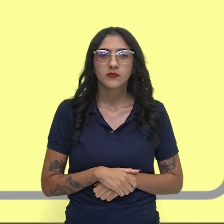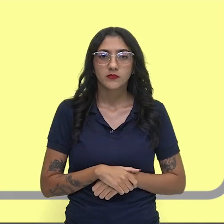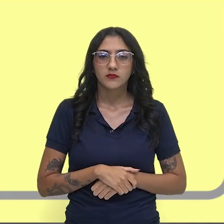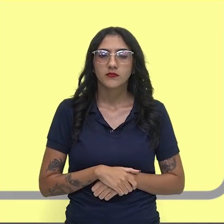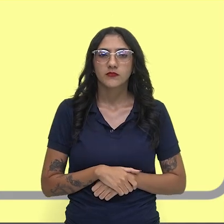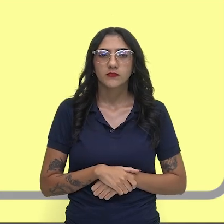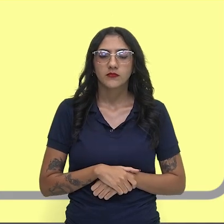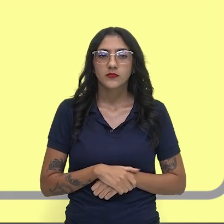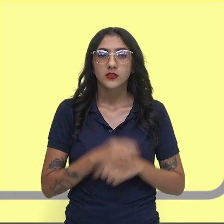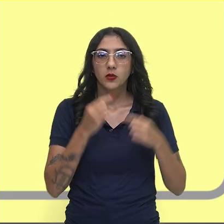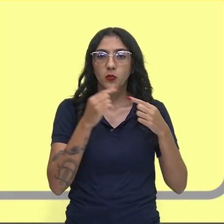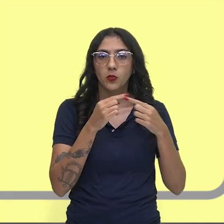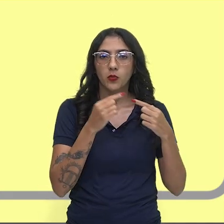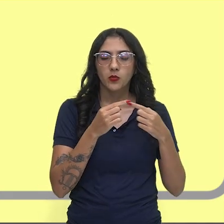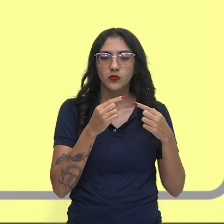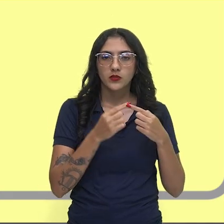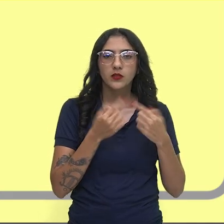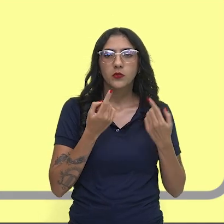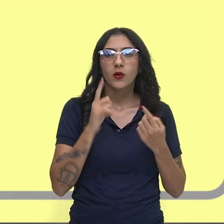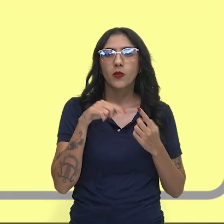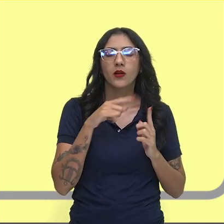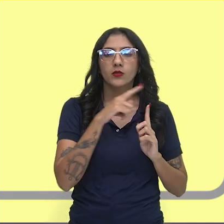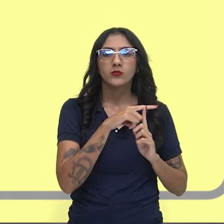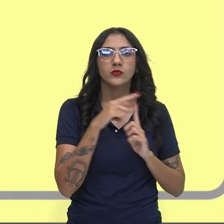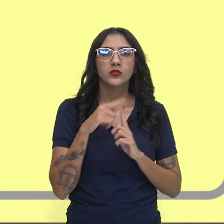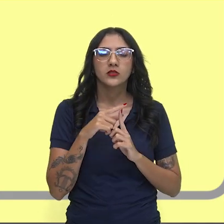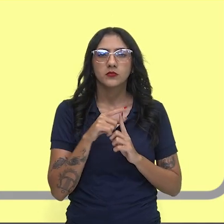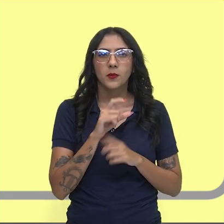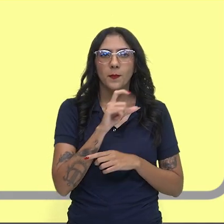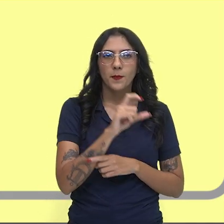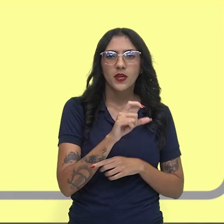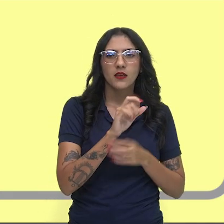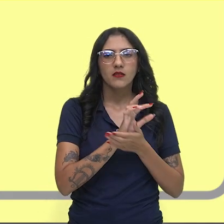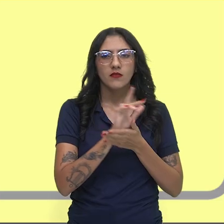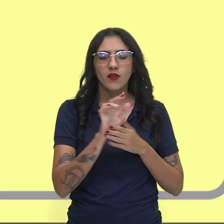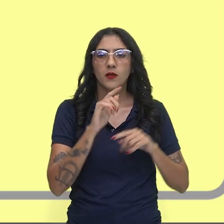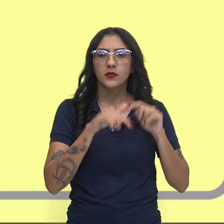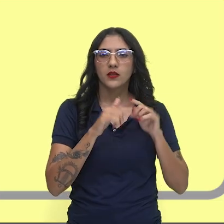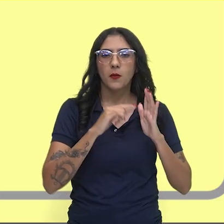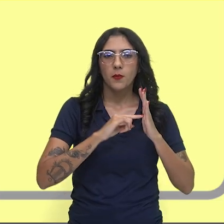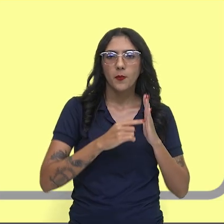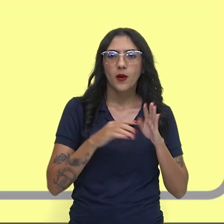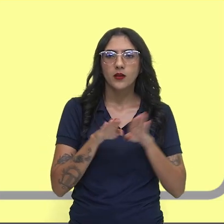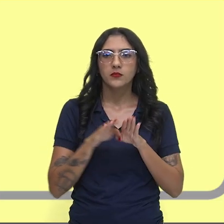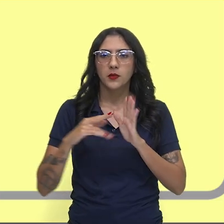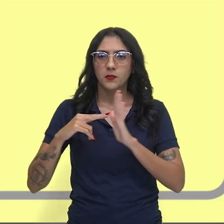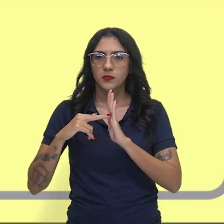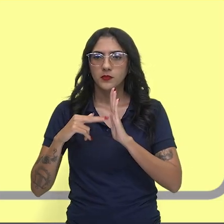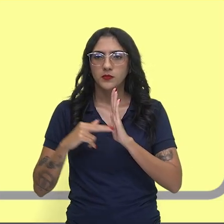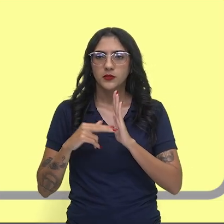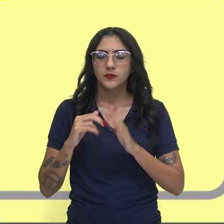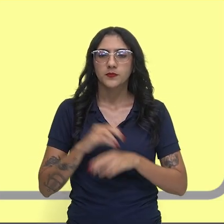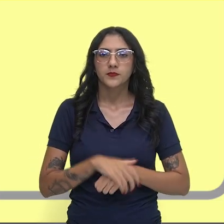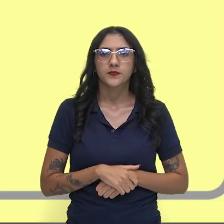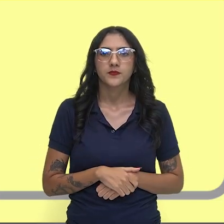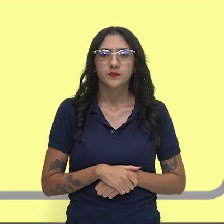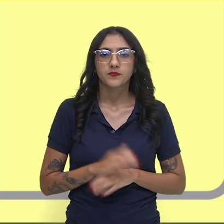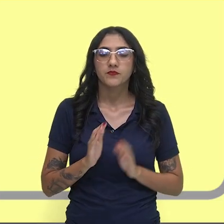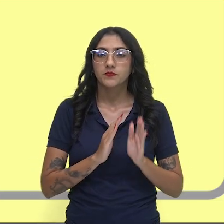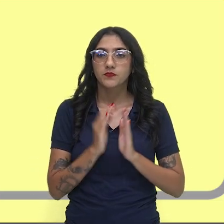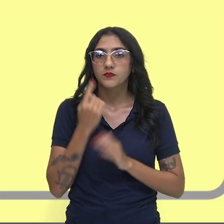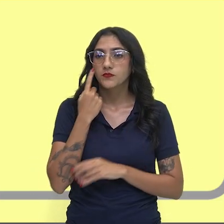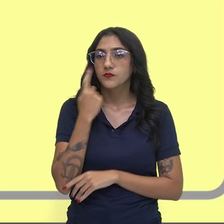que envolve essa fonte, não esqueçam, pilha, gerador e a tomada de resistência. Já os